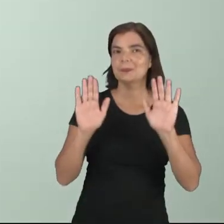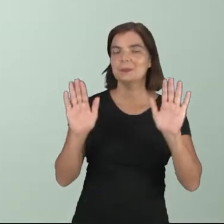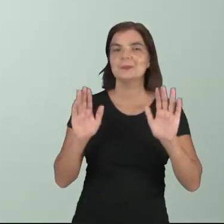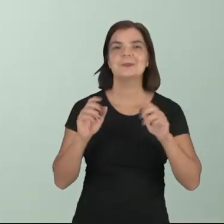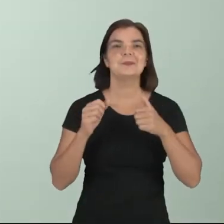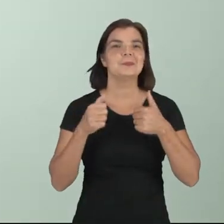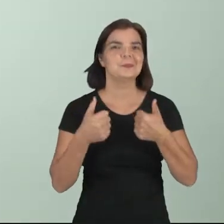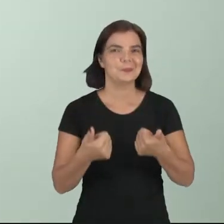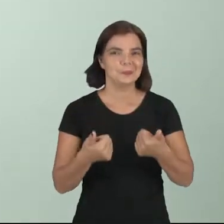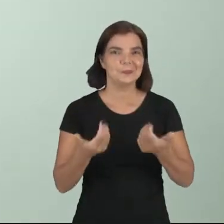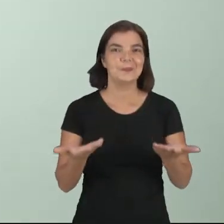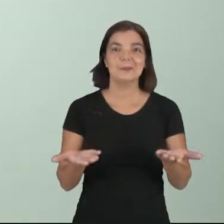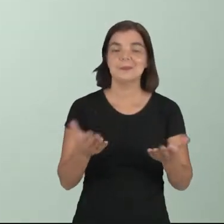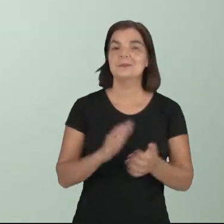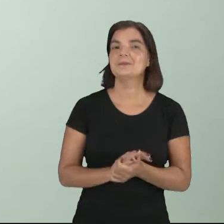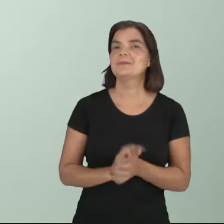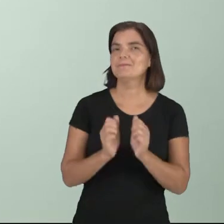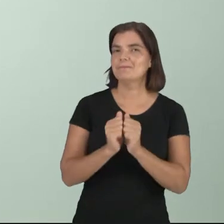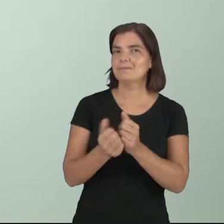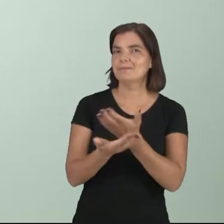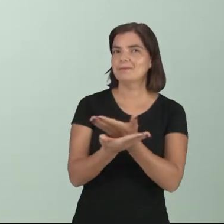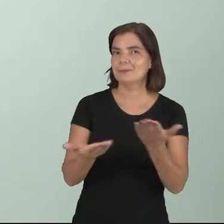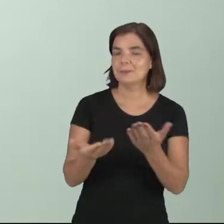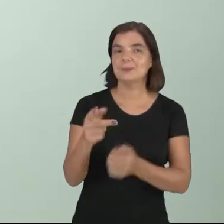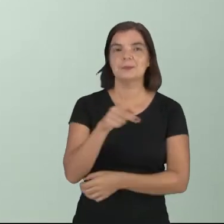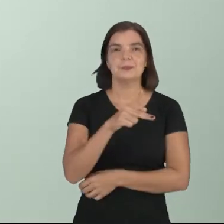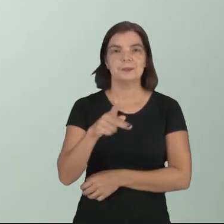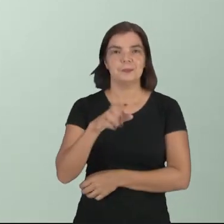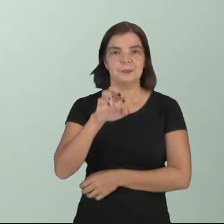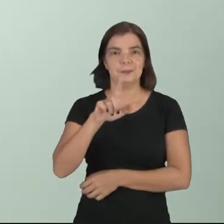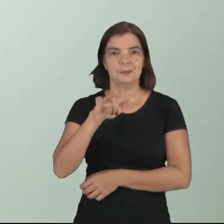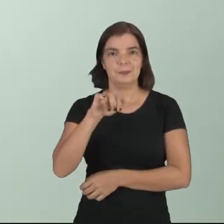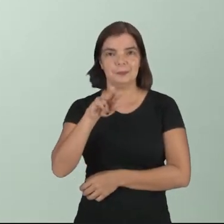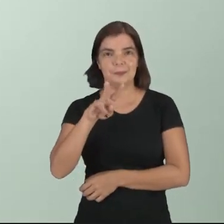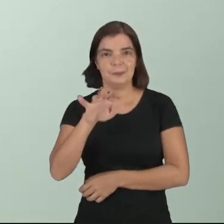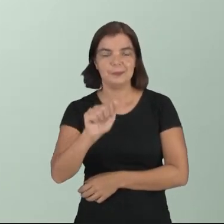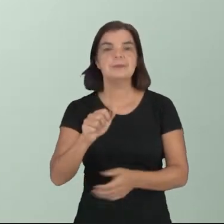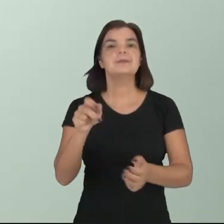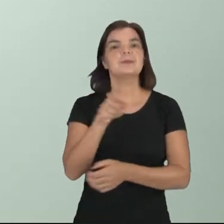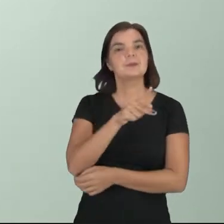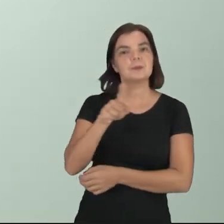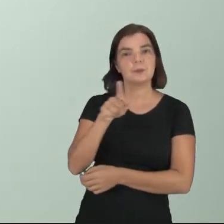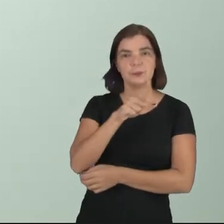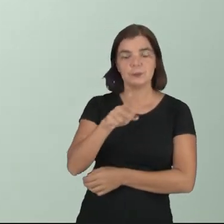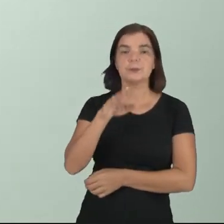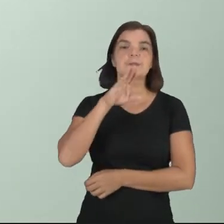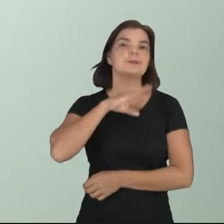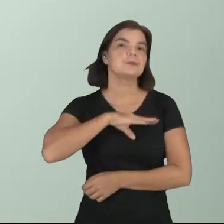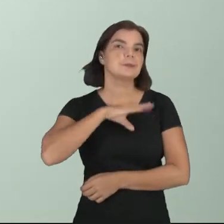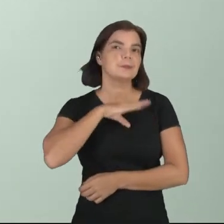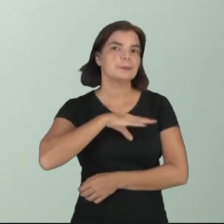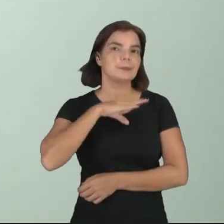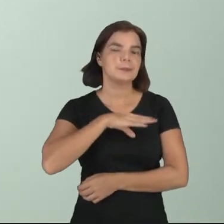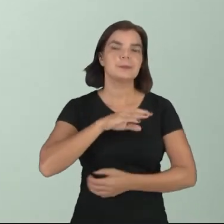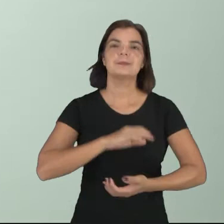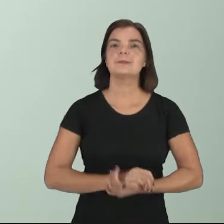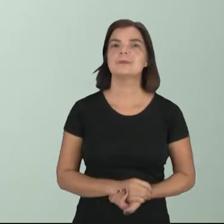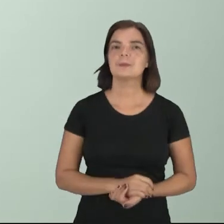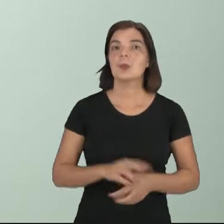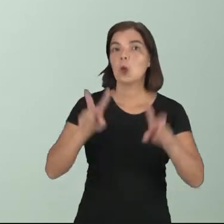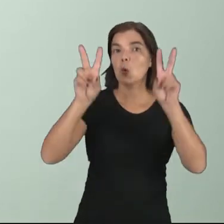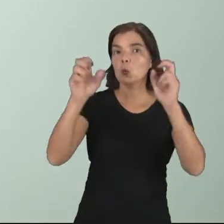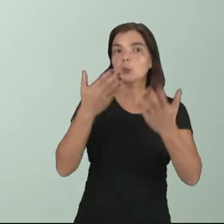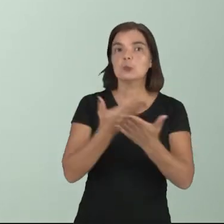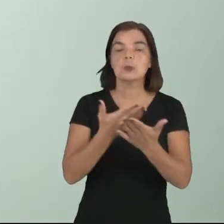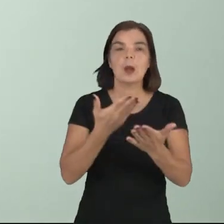Olá, pessoal! Mais uma vez estou aqui com vocês. Sou a professora Elívia Soares, professora de língua portuguesa.